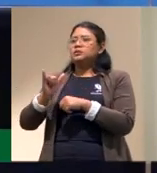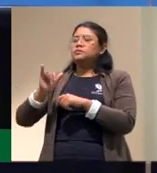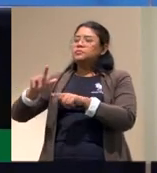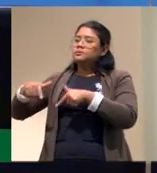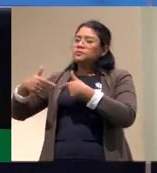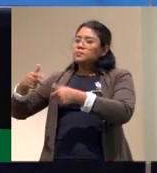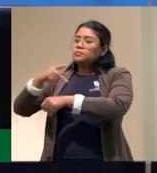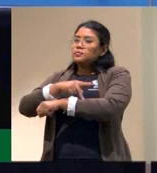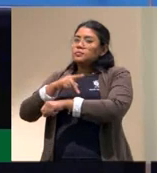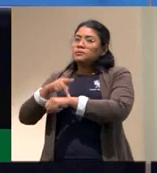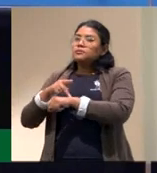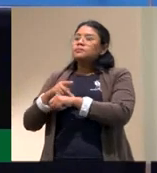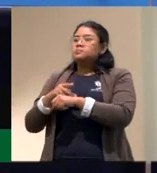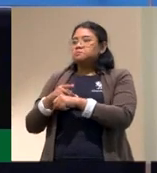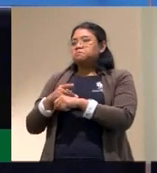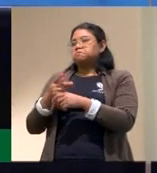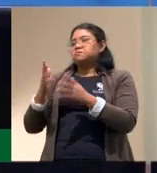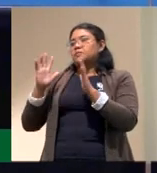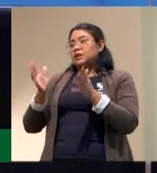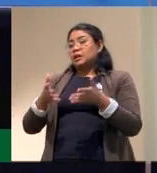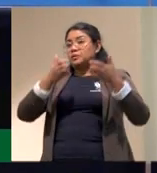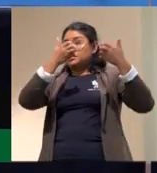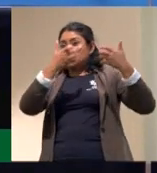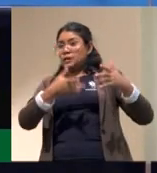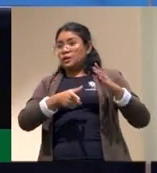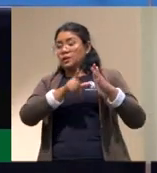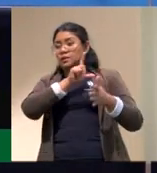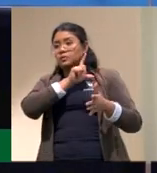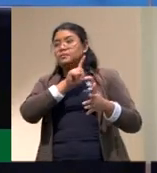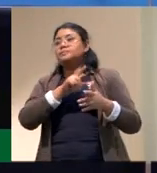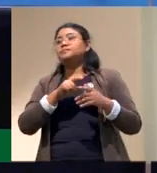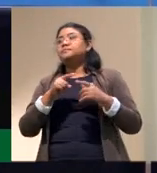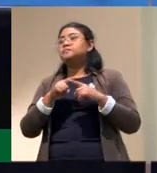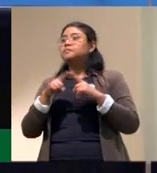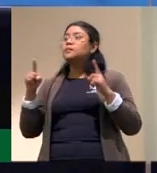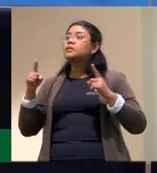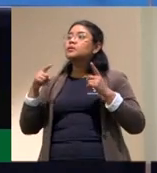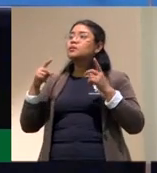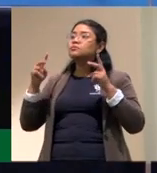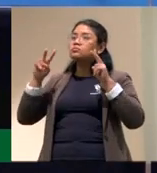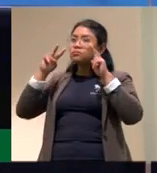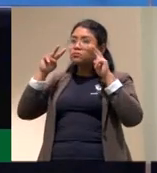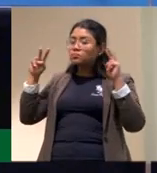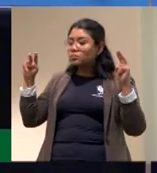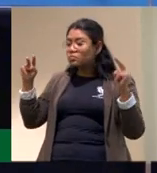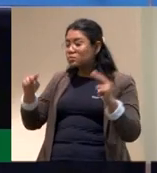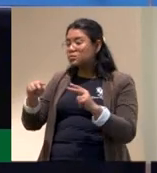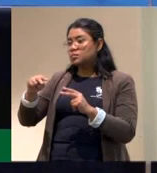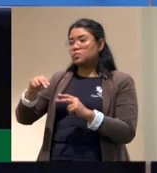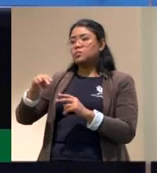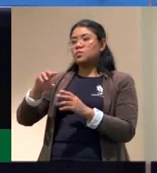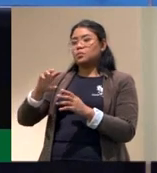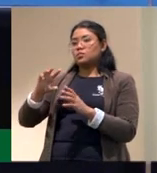né, que eu citei agora, mas da visibilidade desses núcleos de